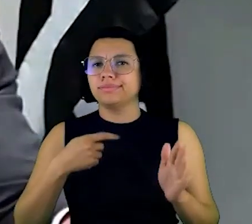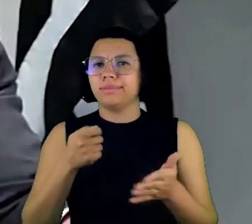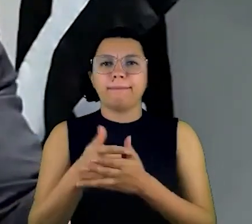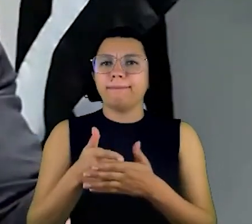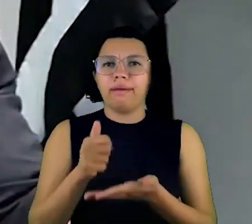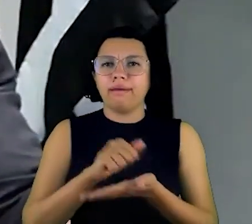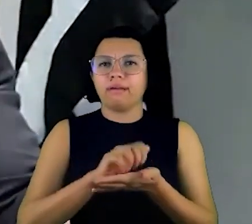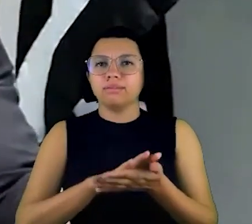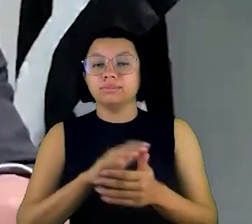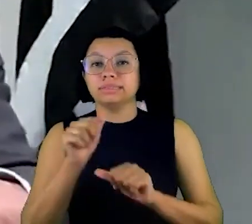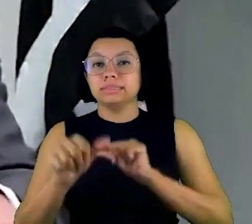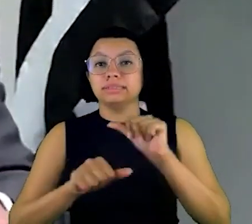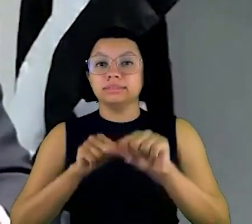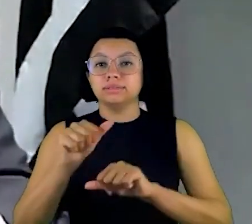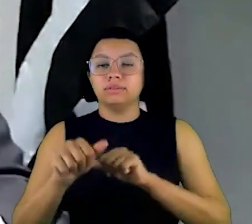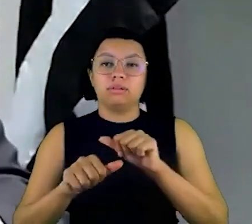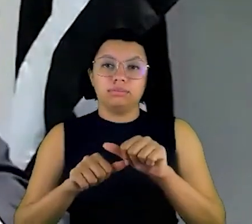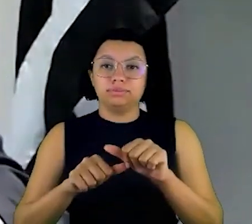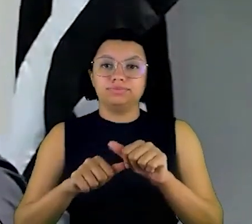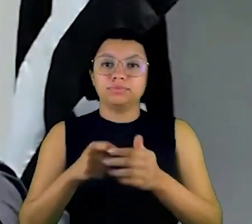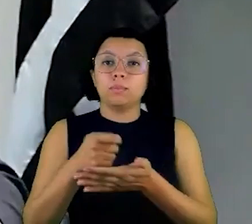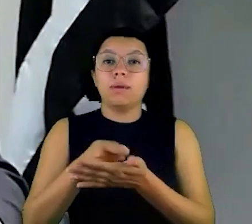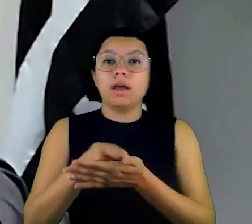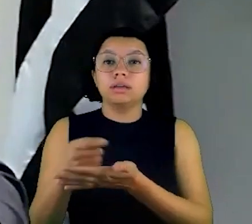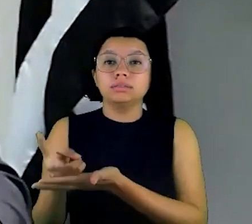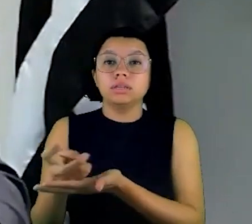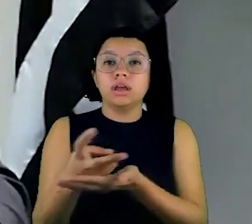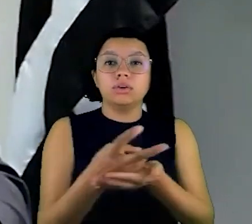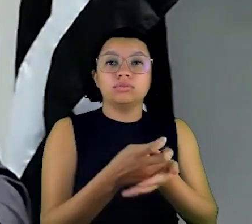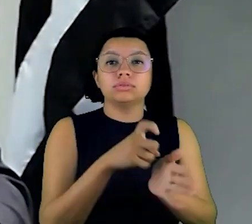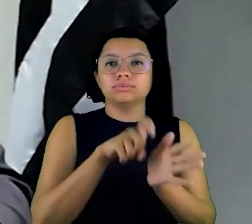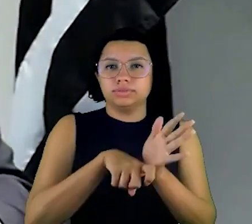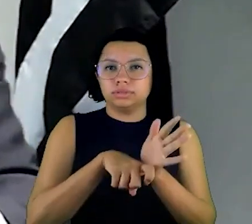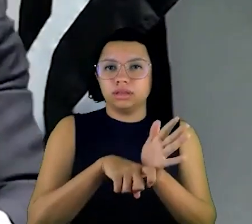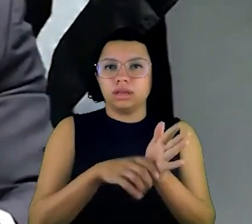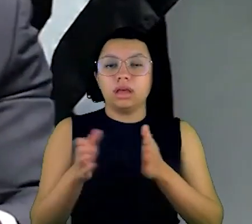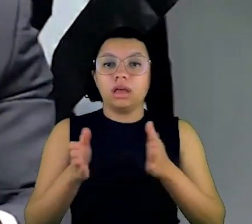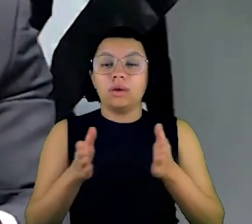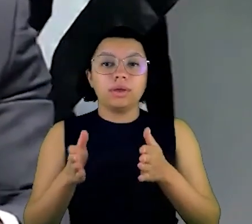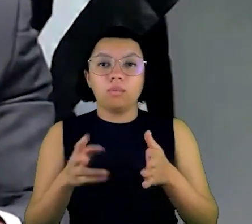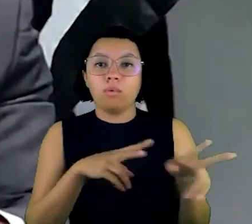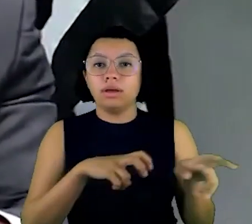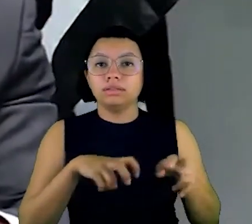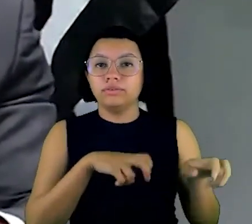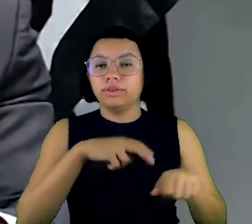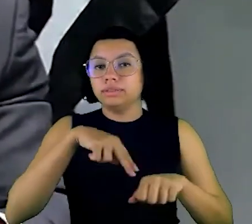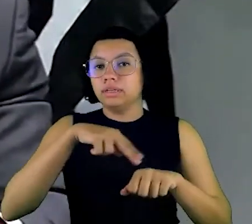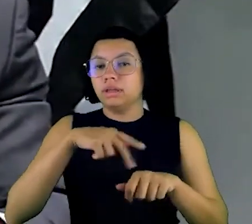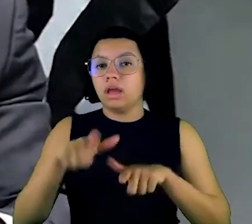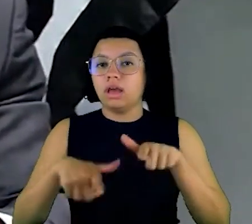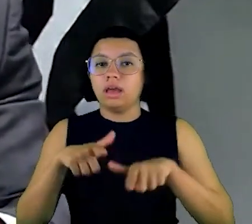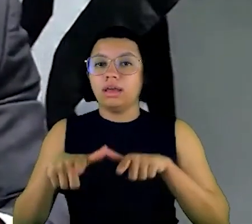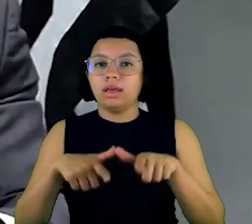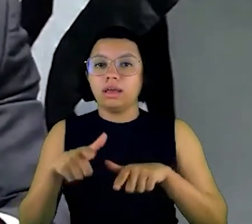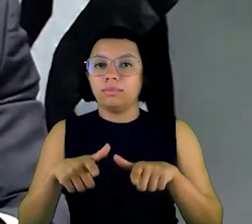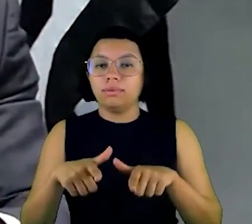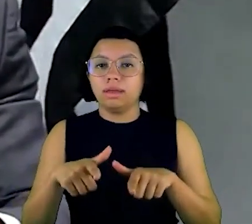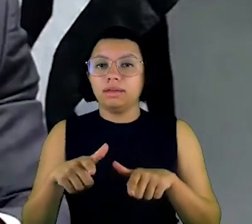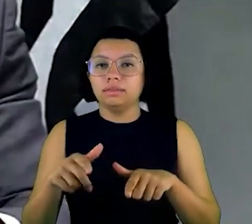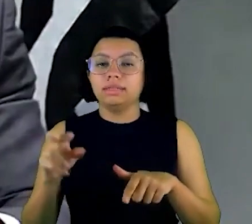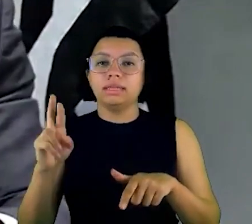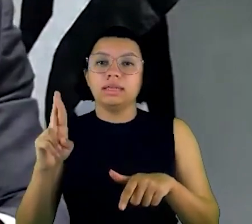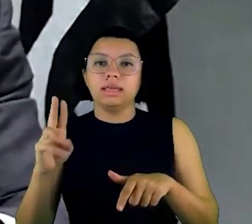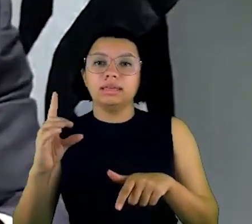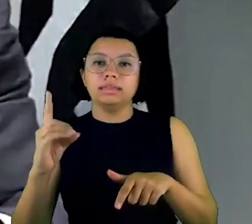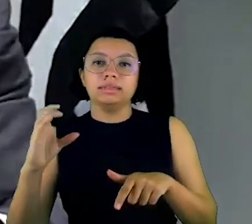saúde não paga a multa, e aquilo vira uma execução fiscal. E, enquanto isso, a Fazenda Nacional está trabalhando em termos